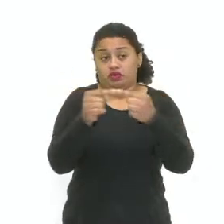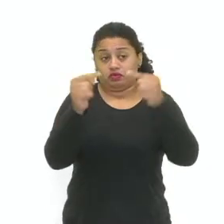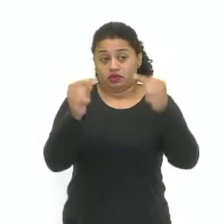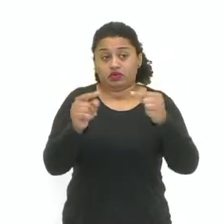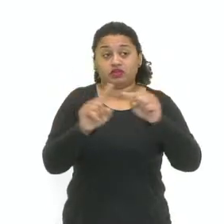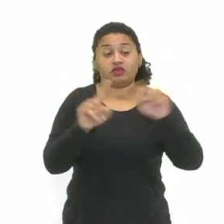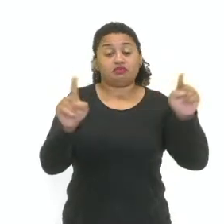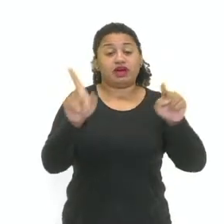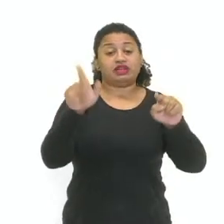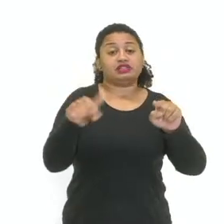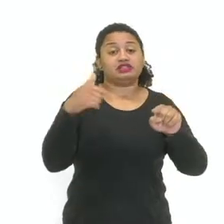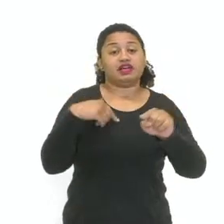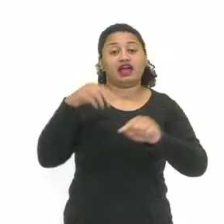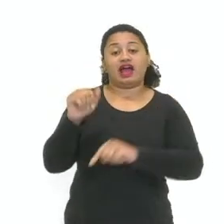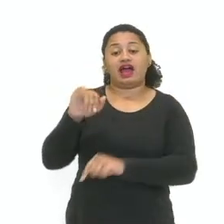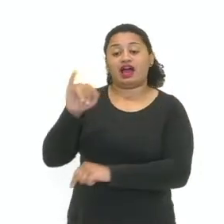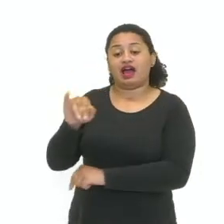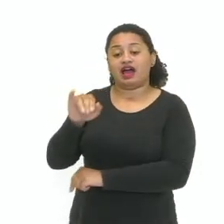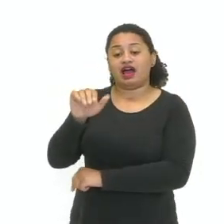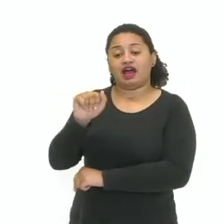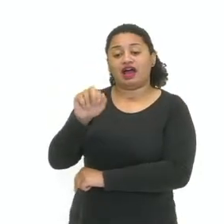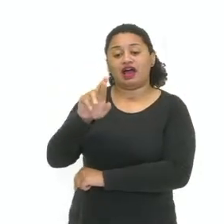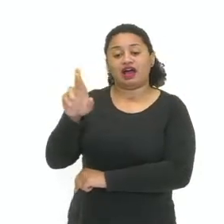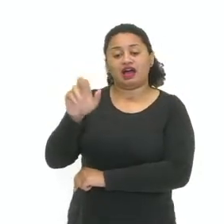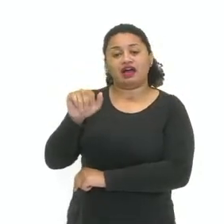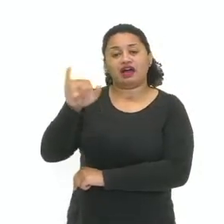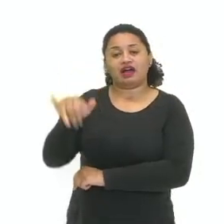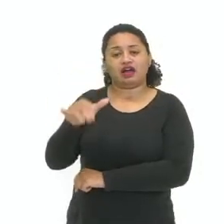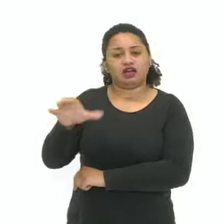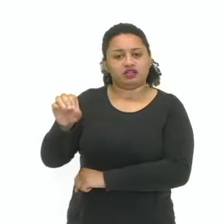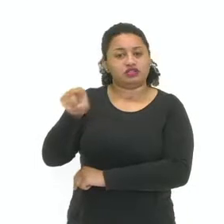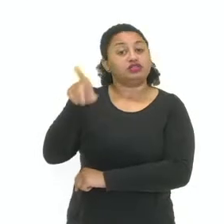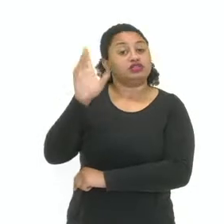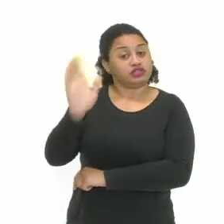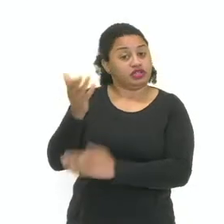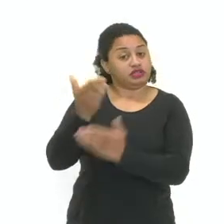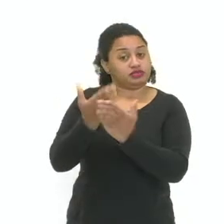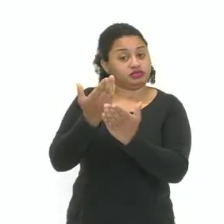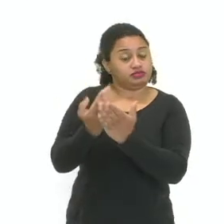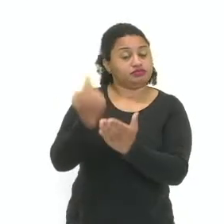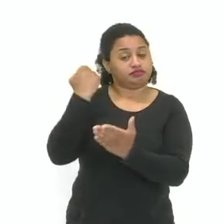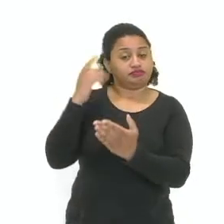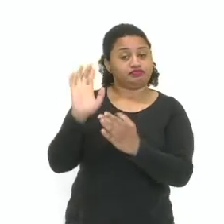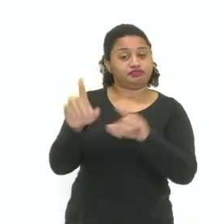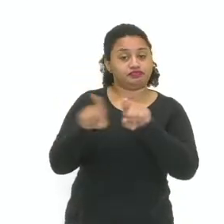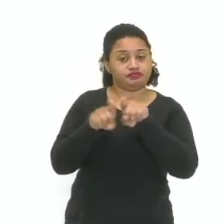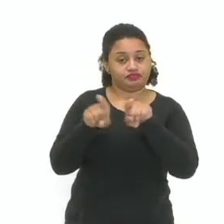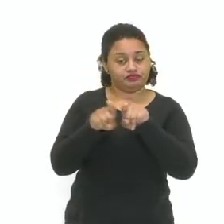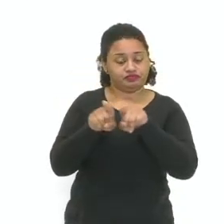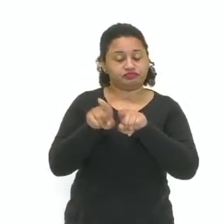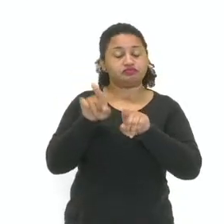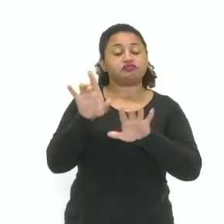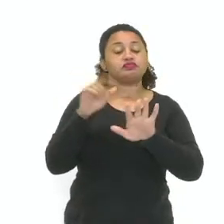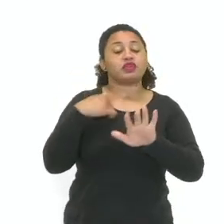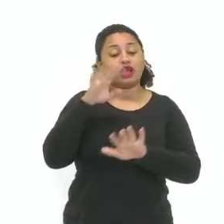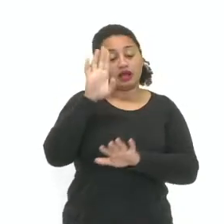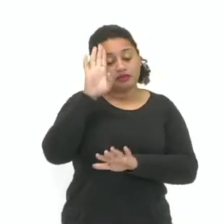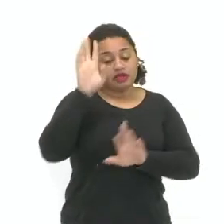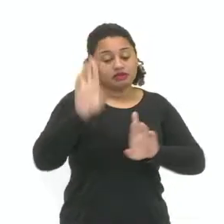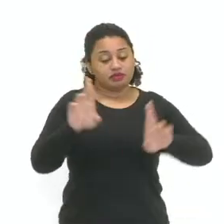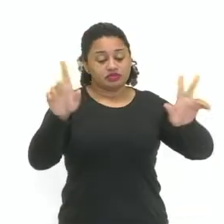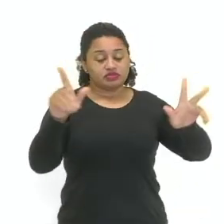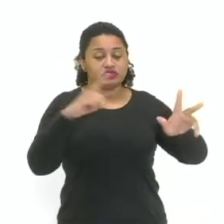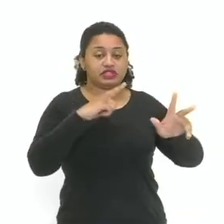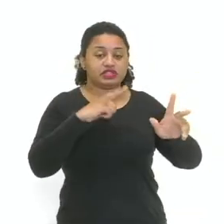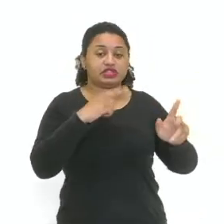sim de um arranjo, Lembra que a gente já estudou sobre isso? Sendo essa a principal diferença entre